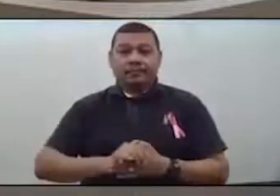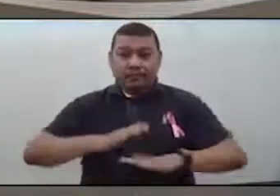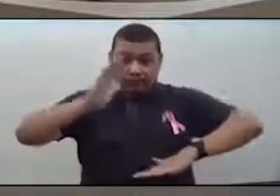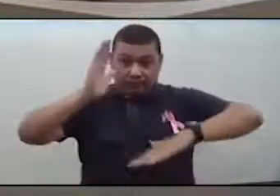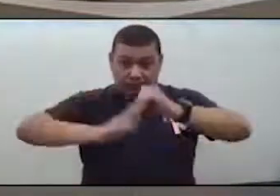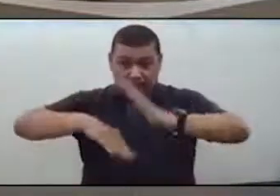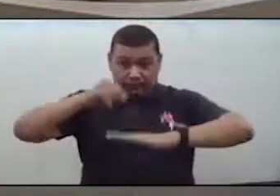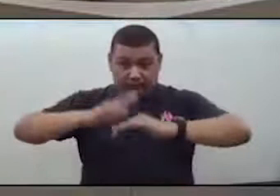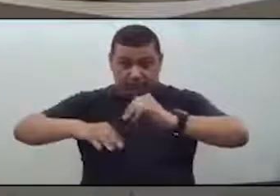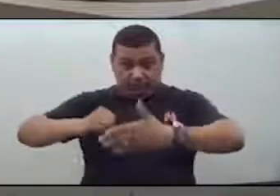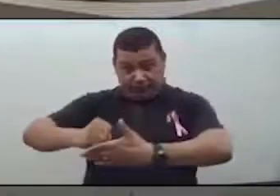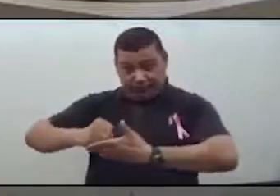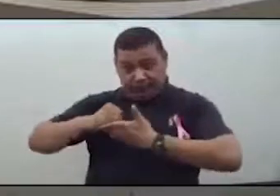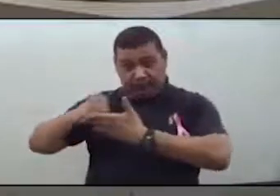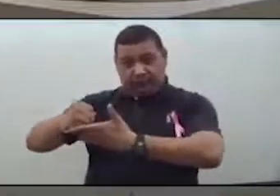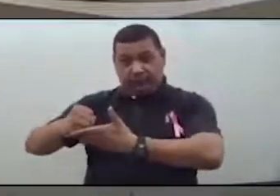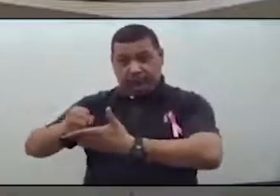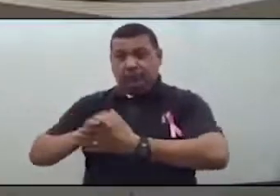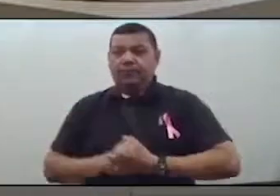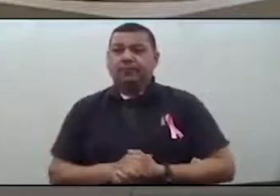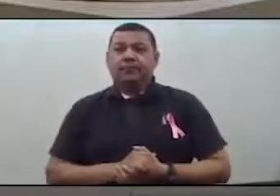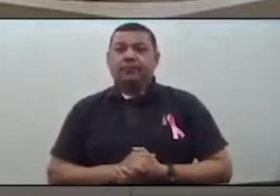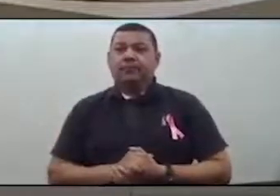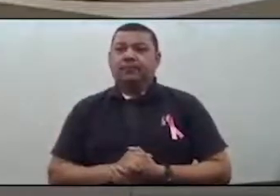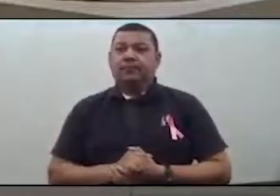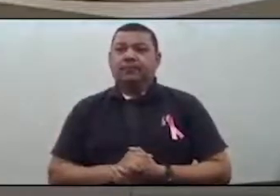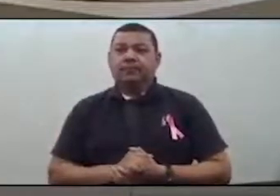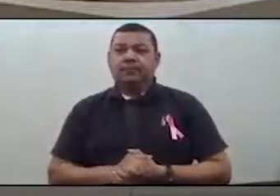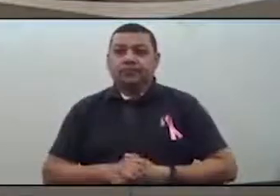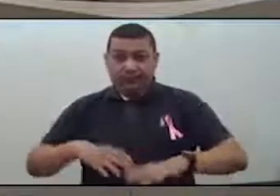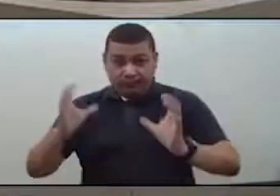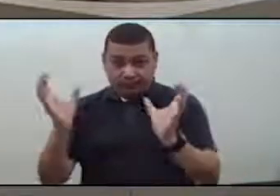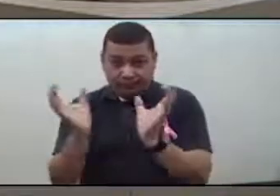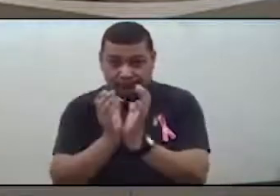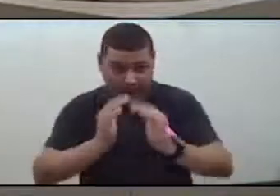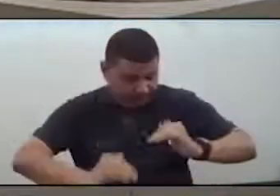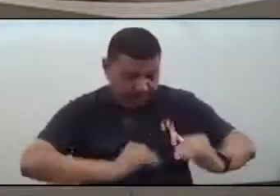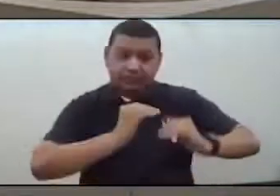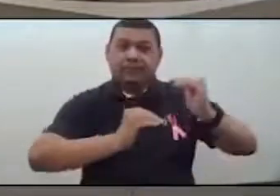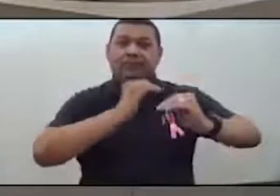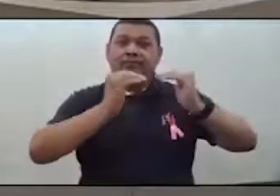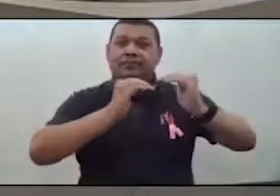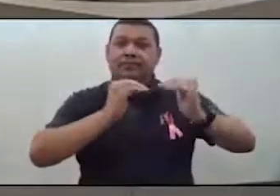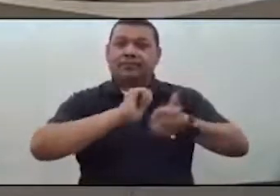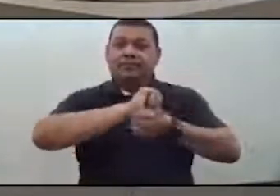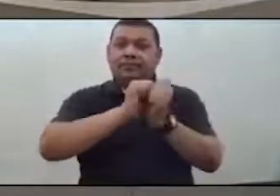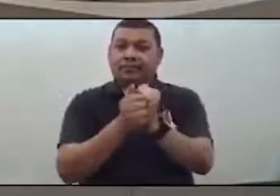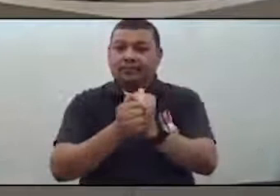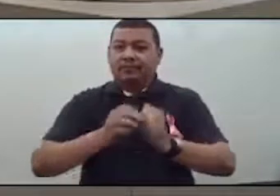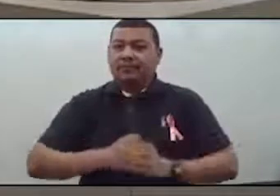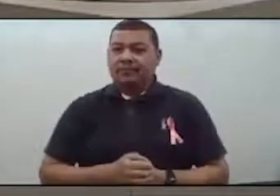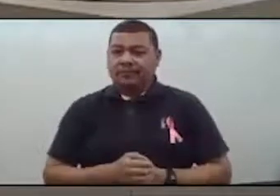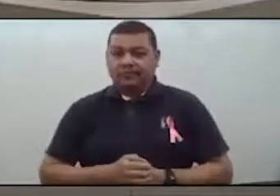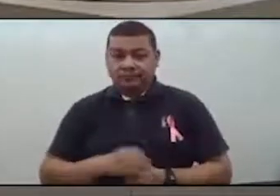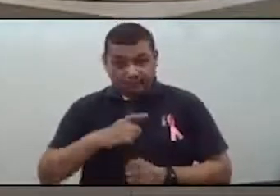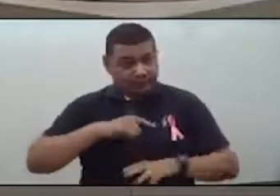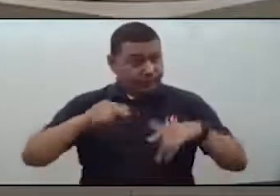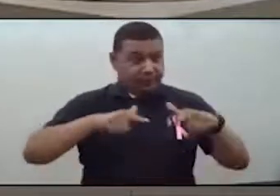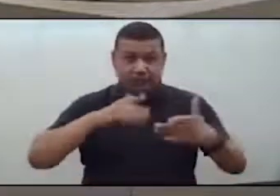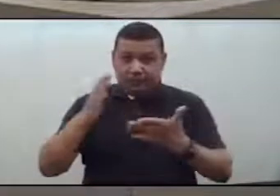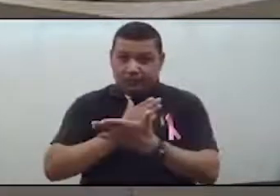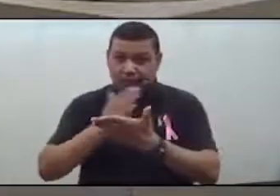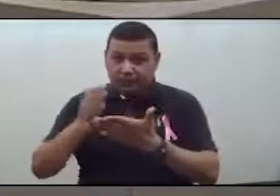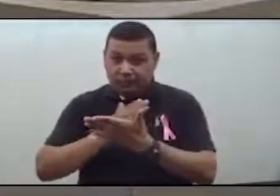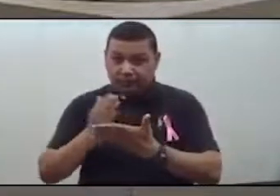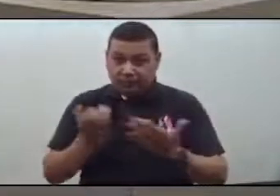profissionais que vão atuar aí no desenvolvimento do esporte, né? E tenho acompanhado o trabalho de alguns servidores